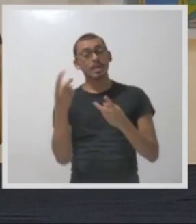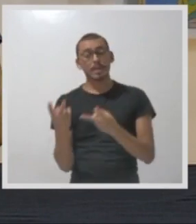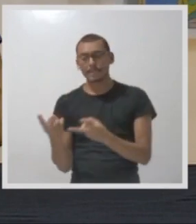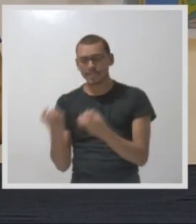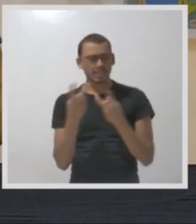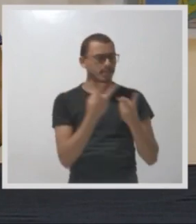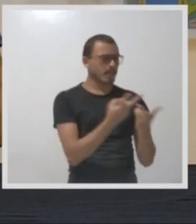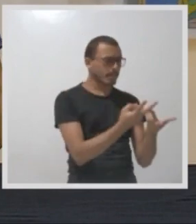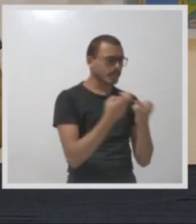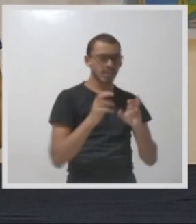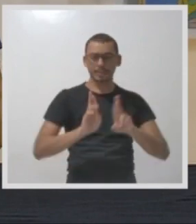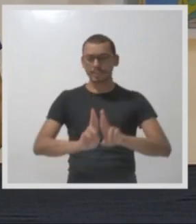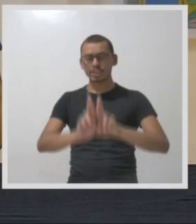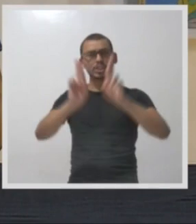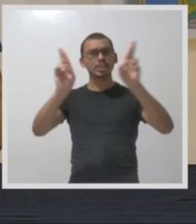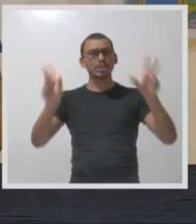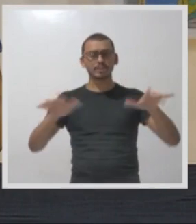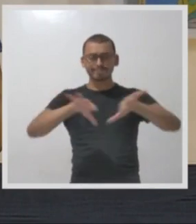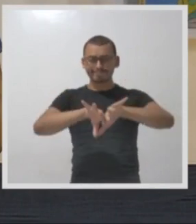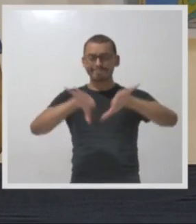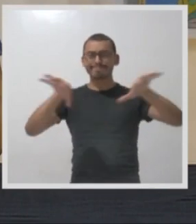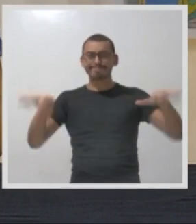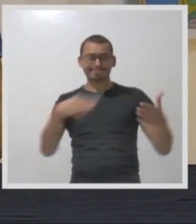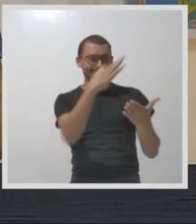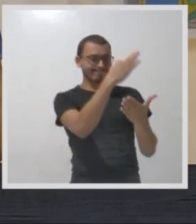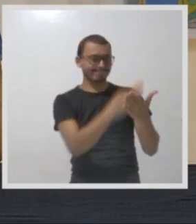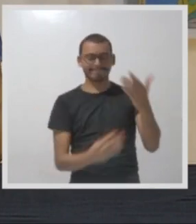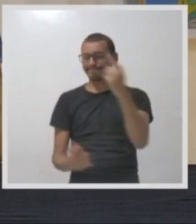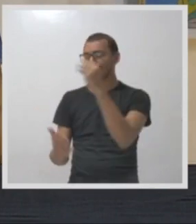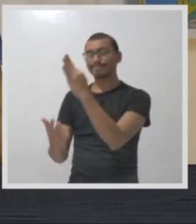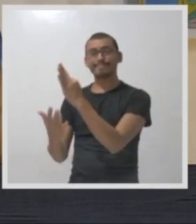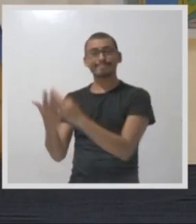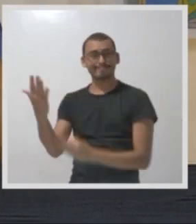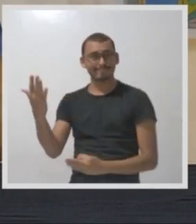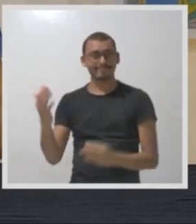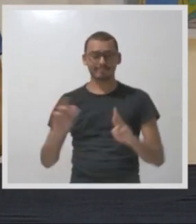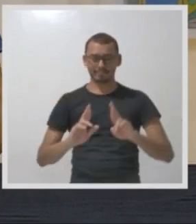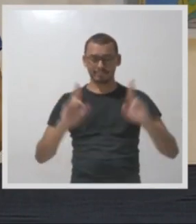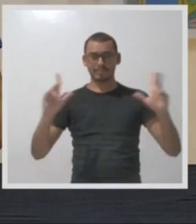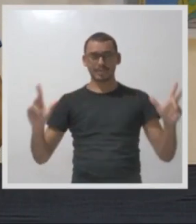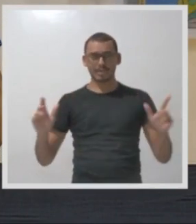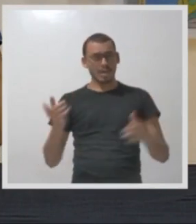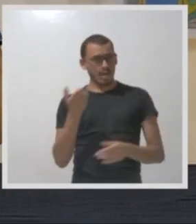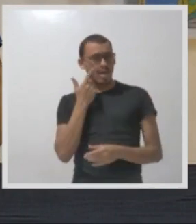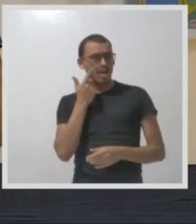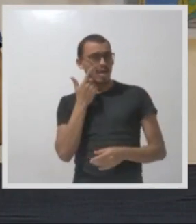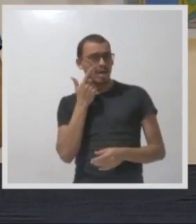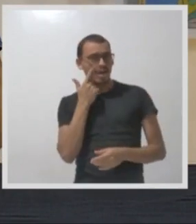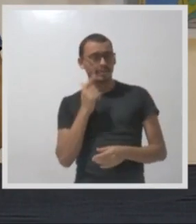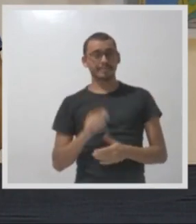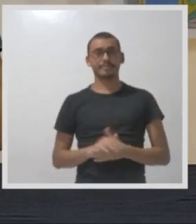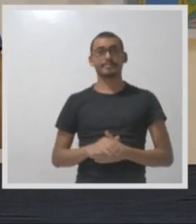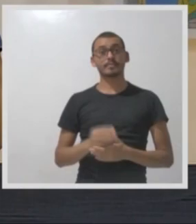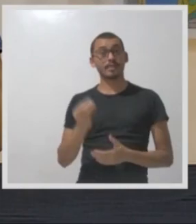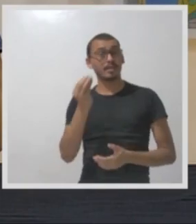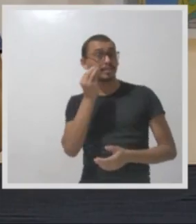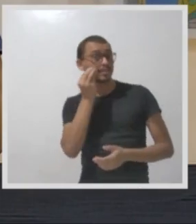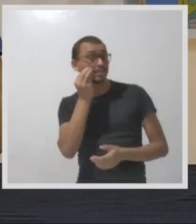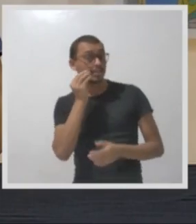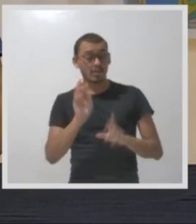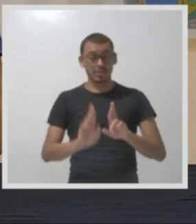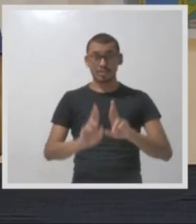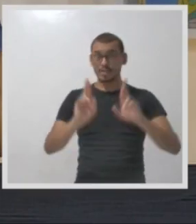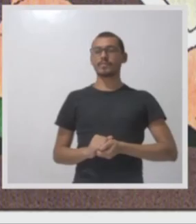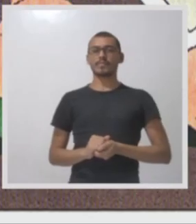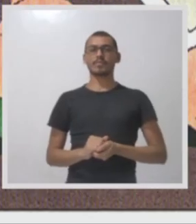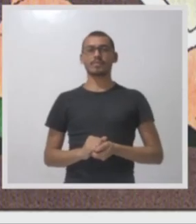perceber essas diferenças trazidas com o advento da internet. Vamos dar uma olhadinha? Preste bem atenção nas diferenças,